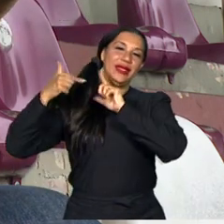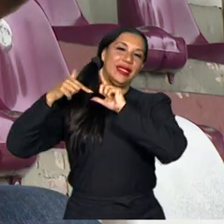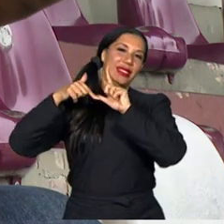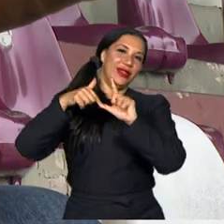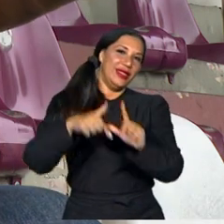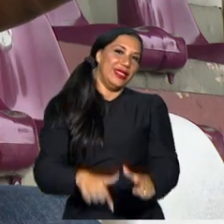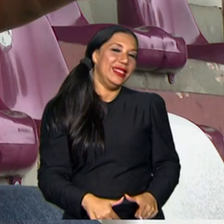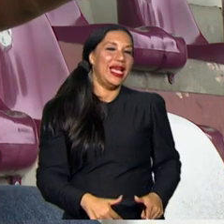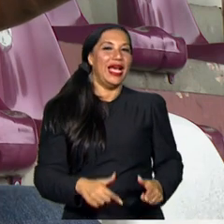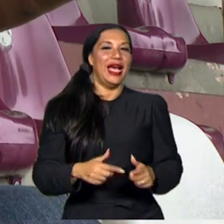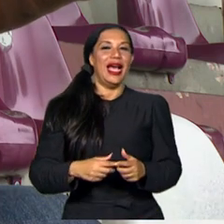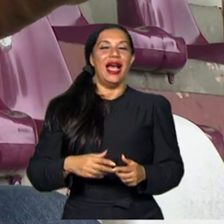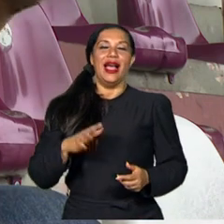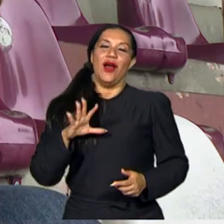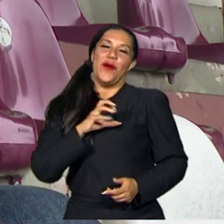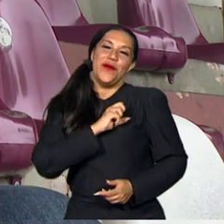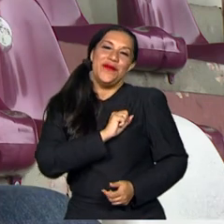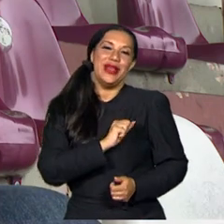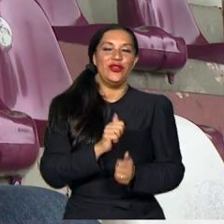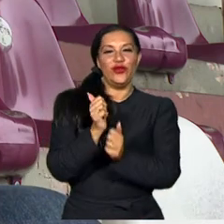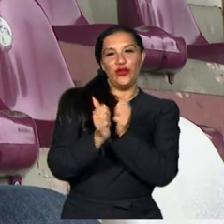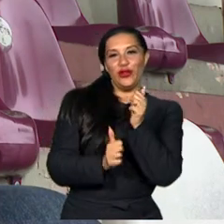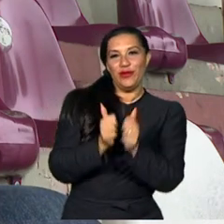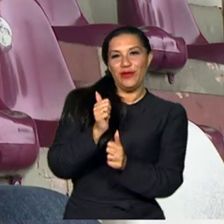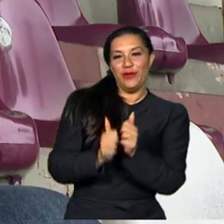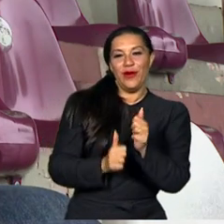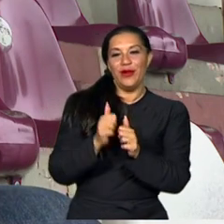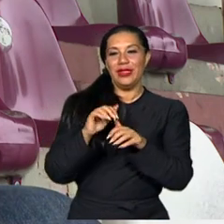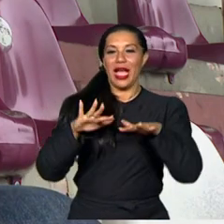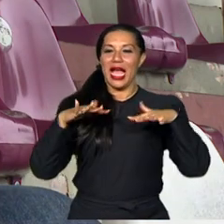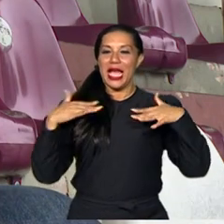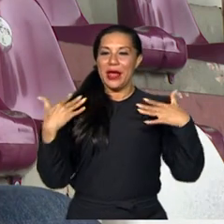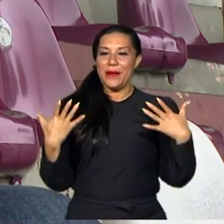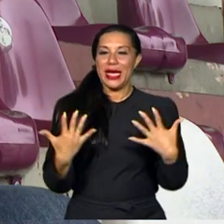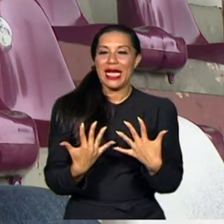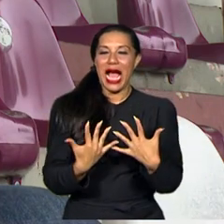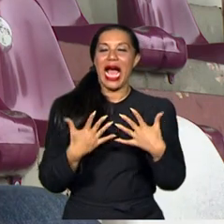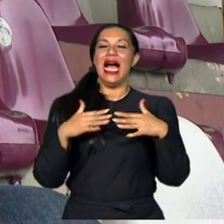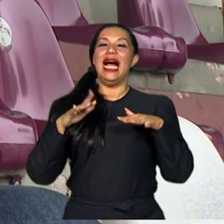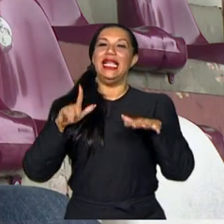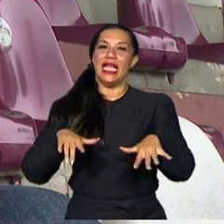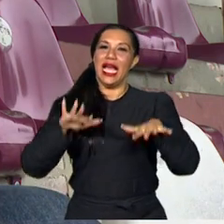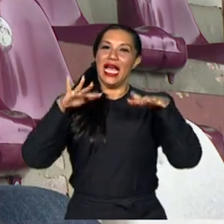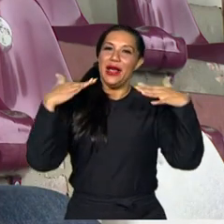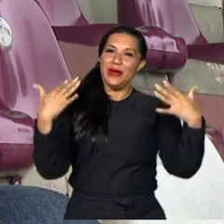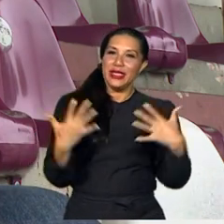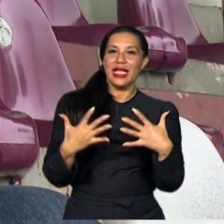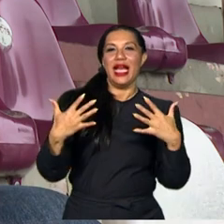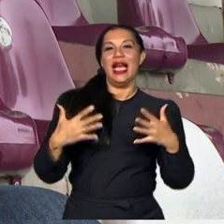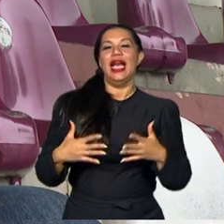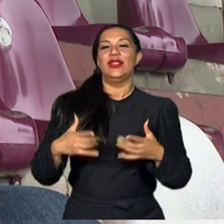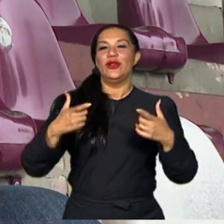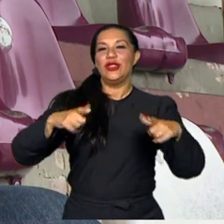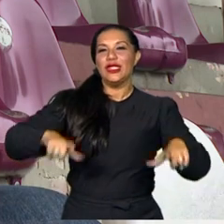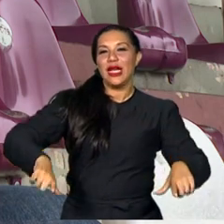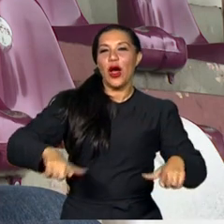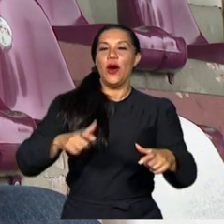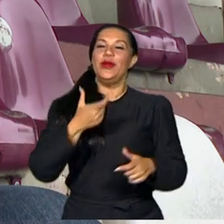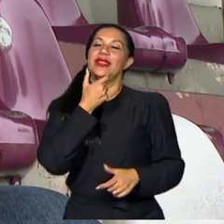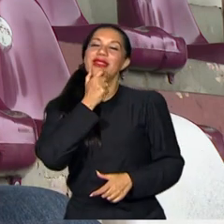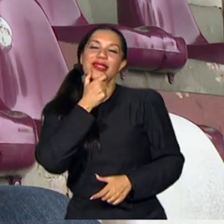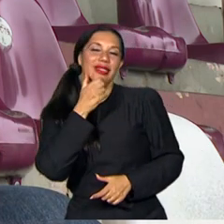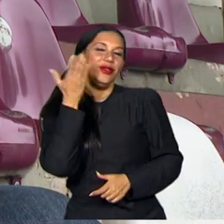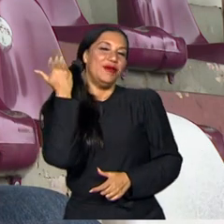na época romântica do futebol, esse tipo de arquibancada, lembra arquibancada, dos campos ingleses do passado